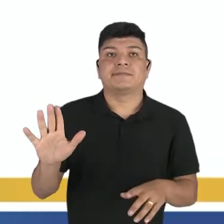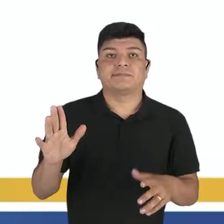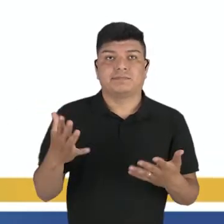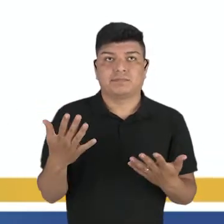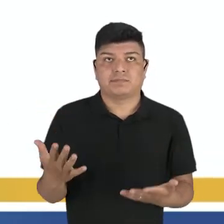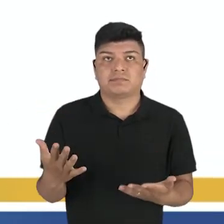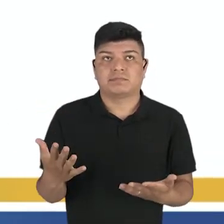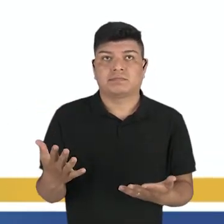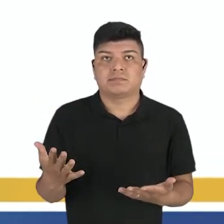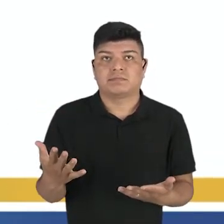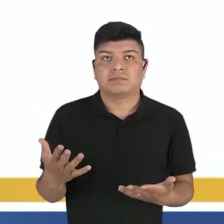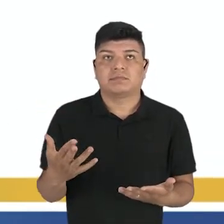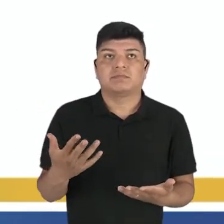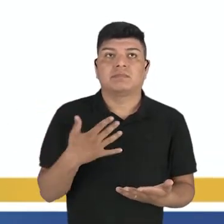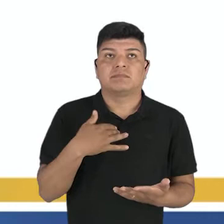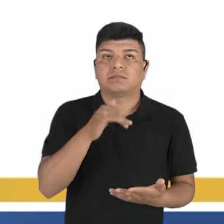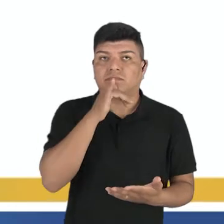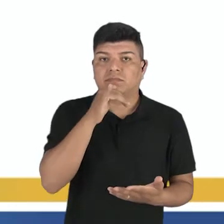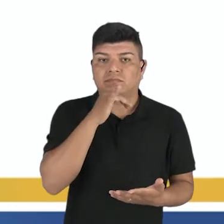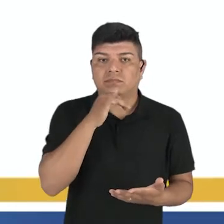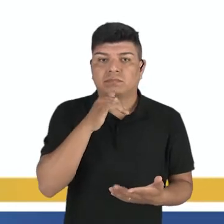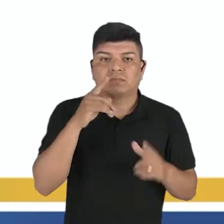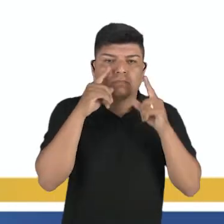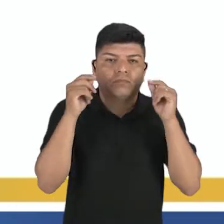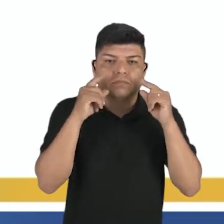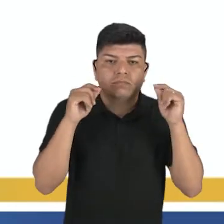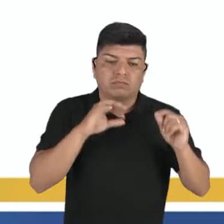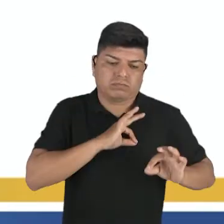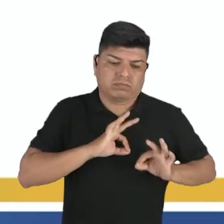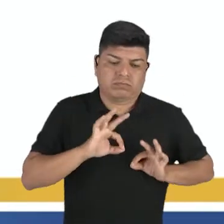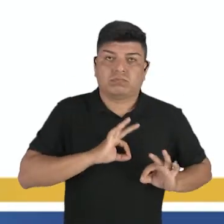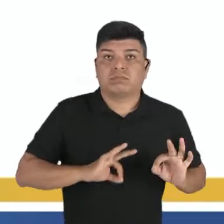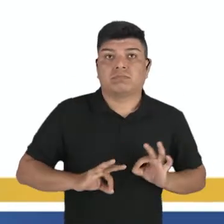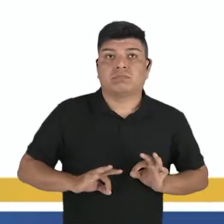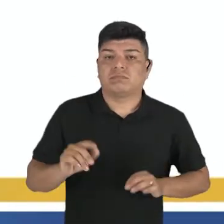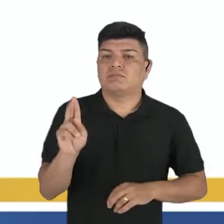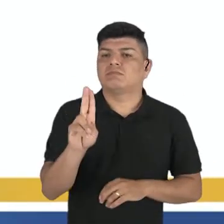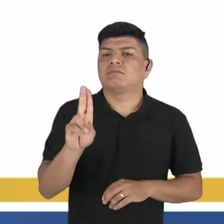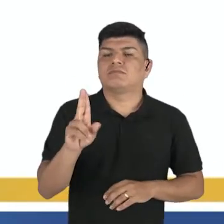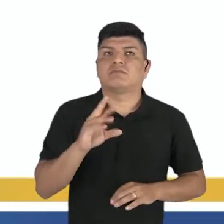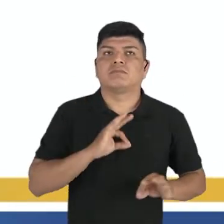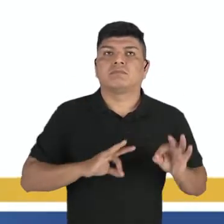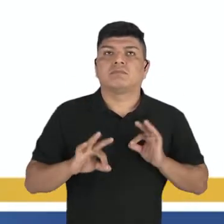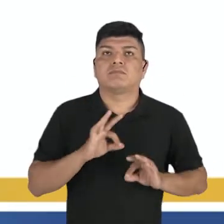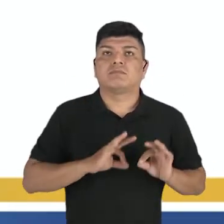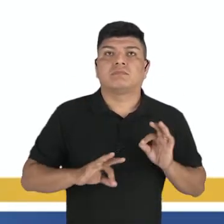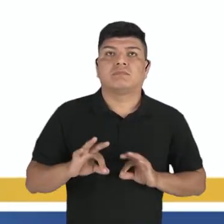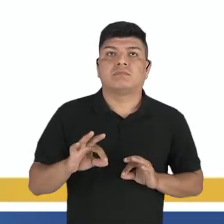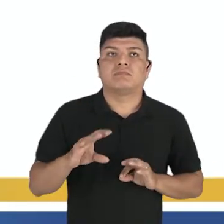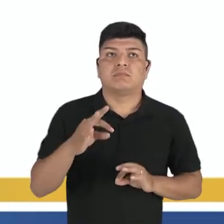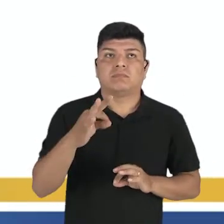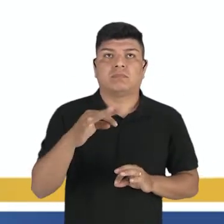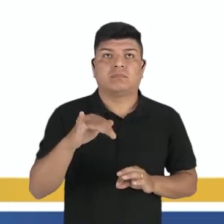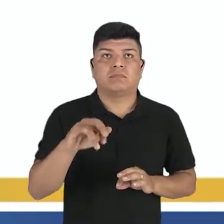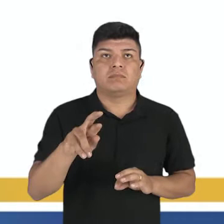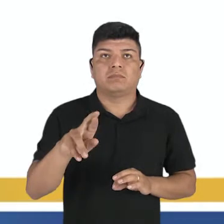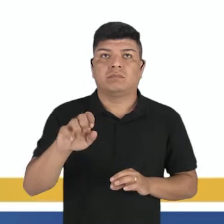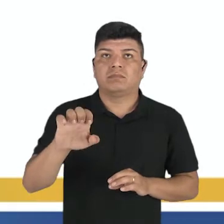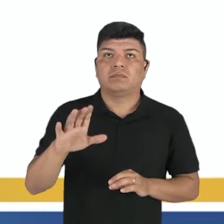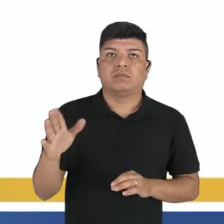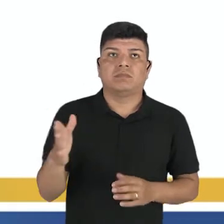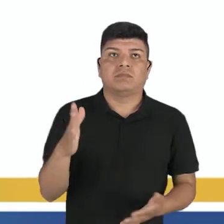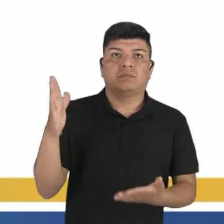na Ásia sobre os tigres asiáticos, você já deve ter ouvido falar. Esse nome, tigres asiáticos, que se refere a países